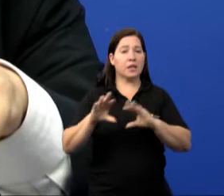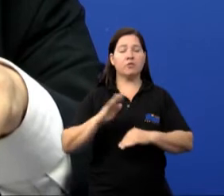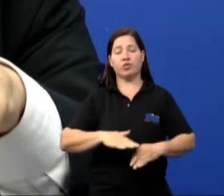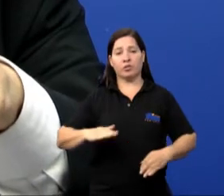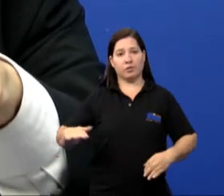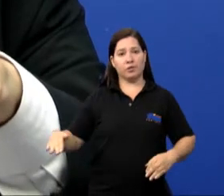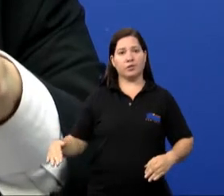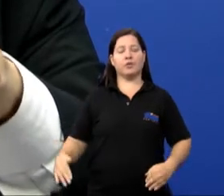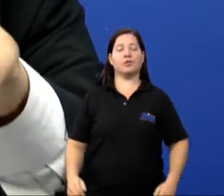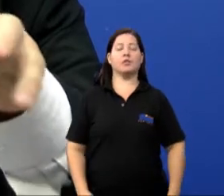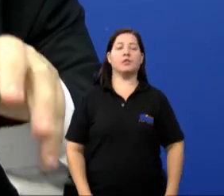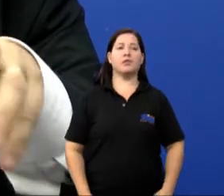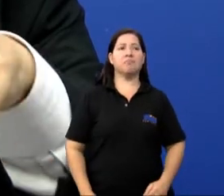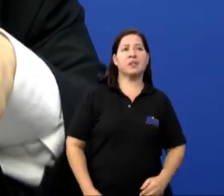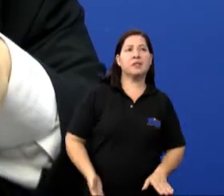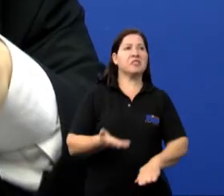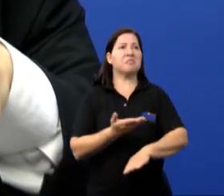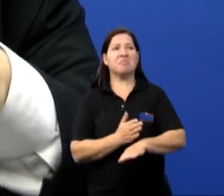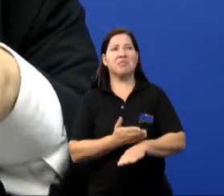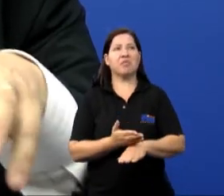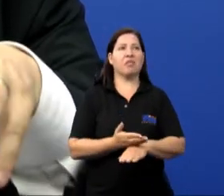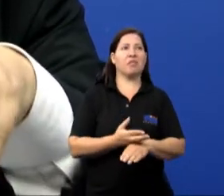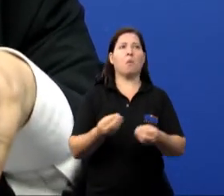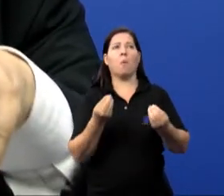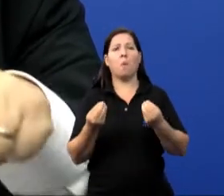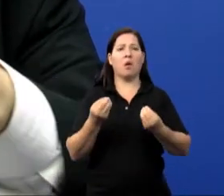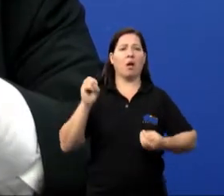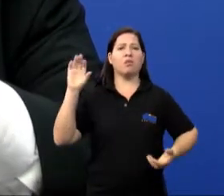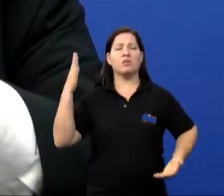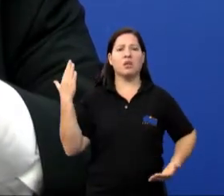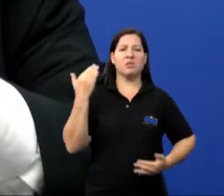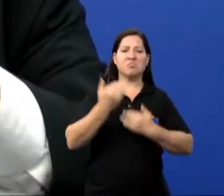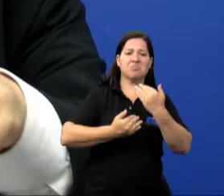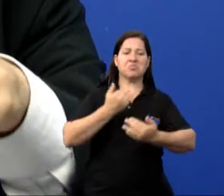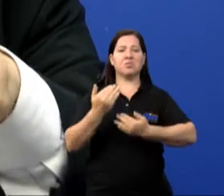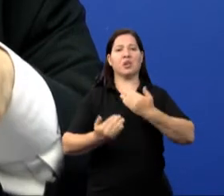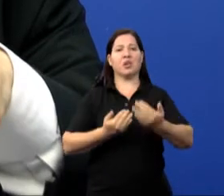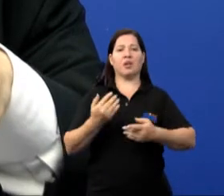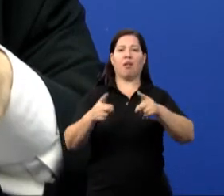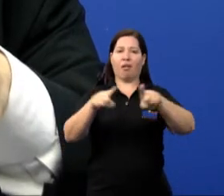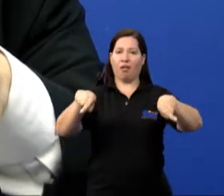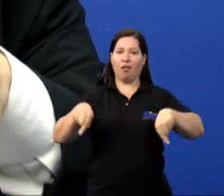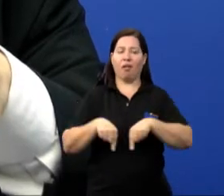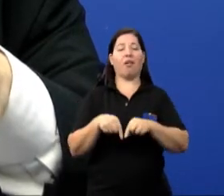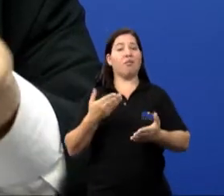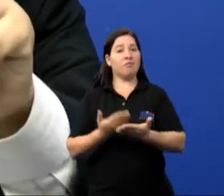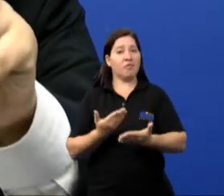nas práticas de sala de aula, vamos pensar aqui como ver o processo de ensino para